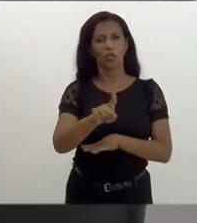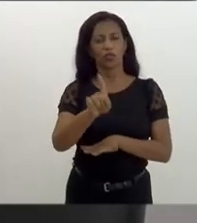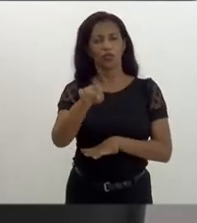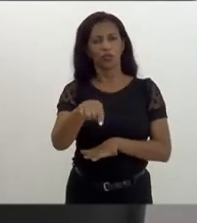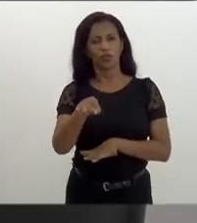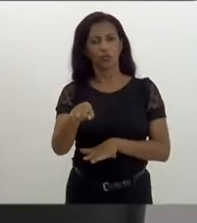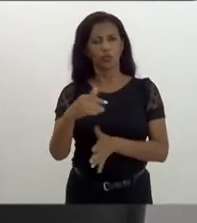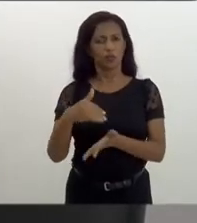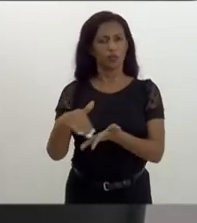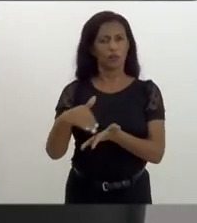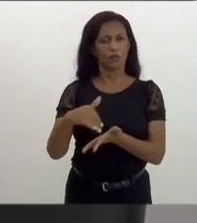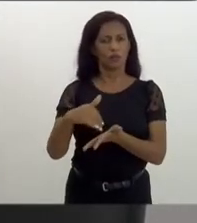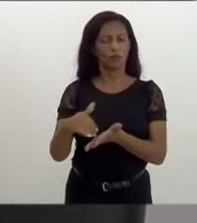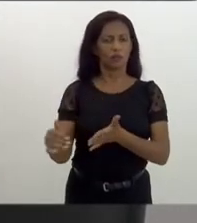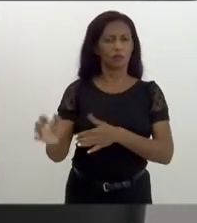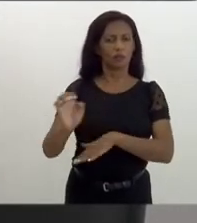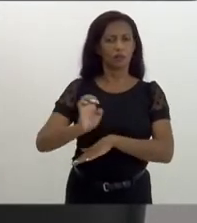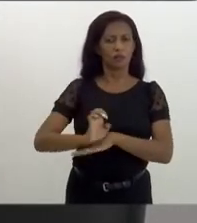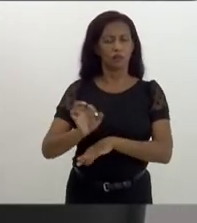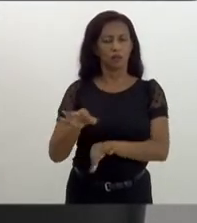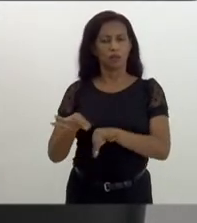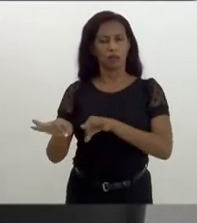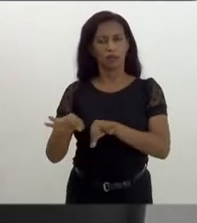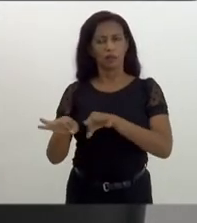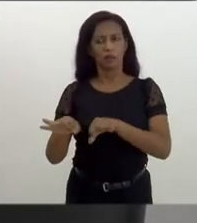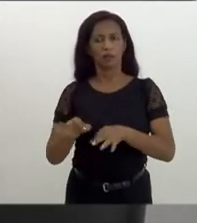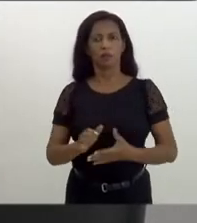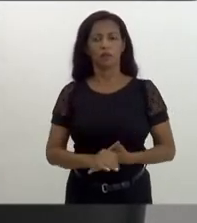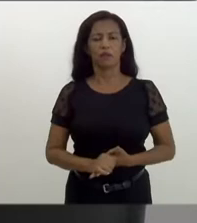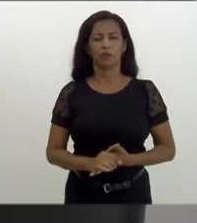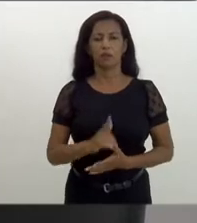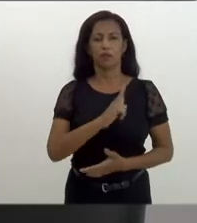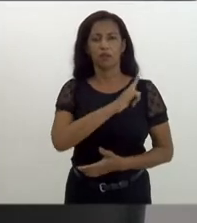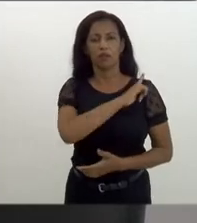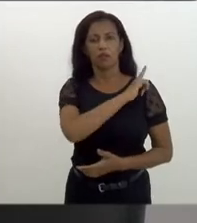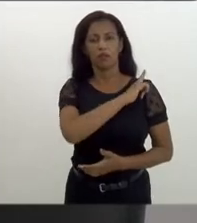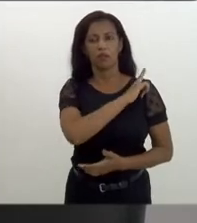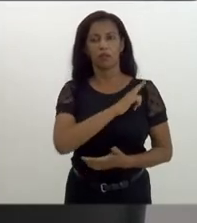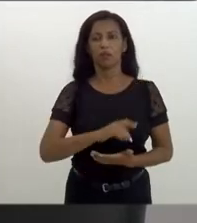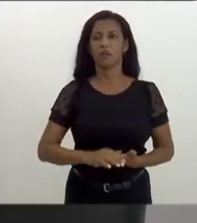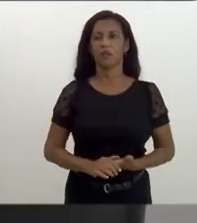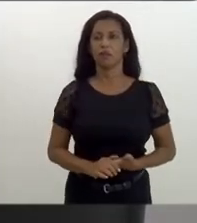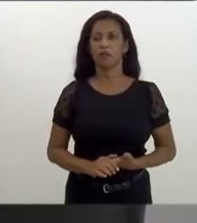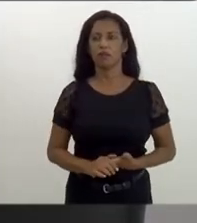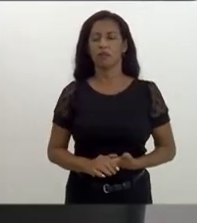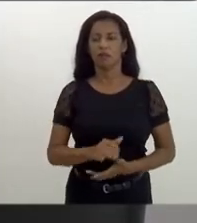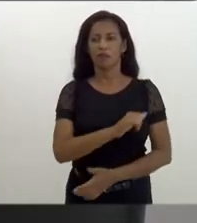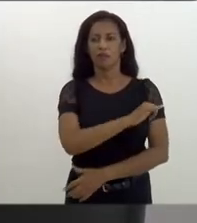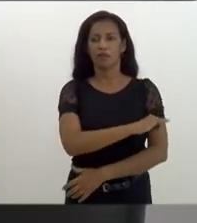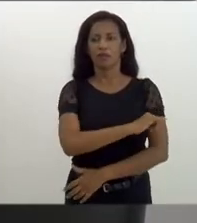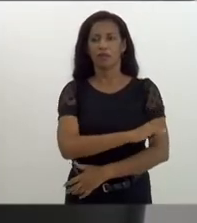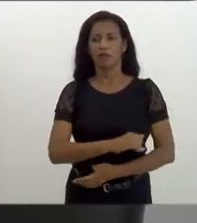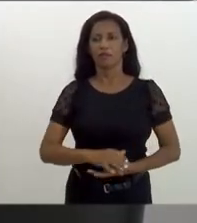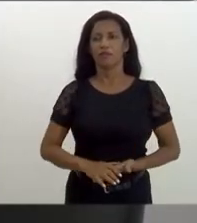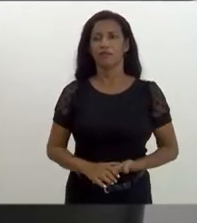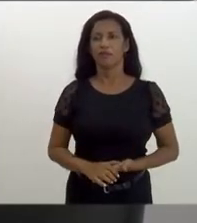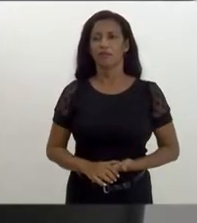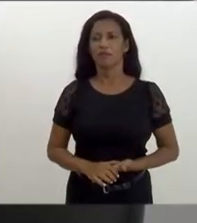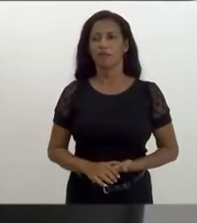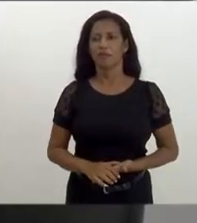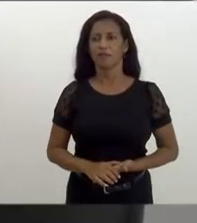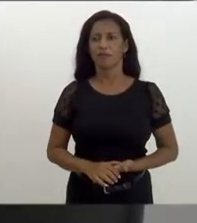amit secretário Estadual de planejamento e gestão do Rio de Janeiro